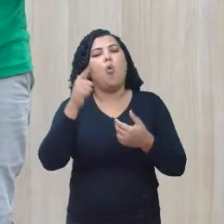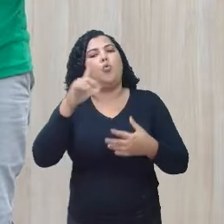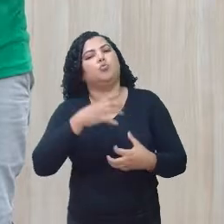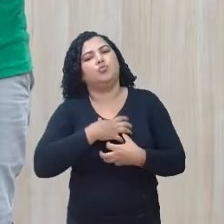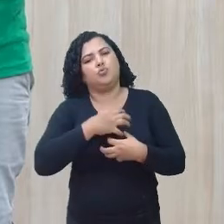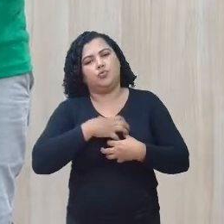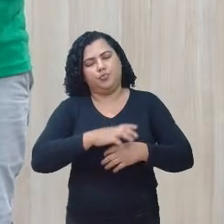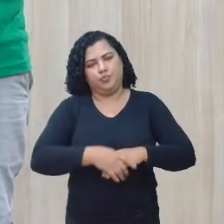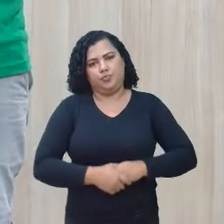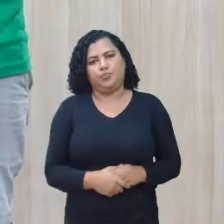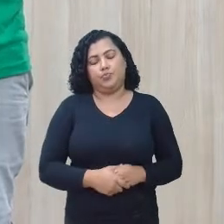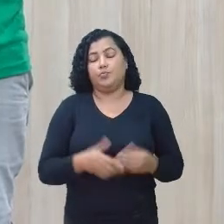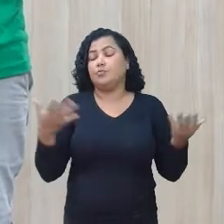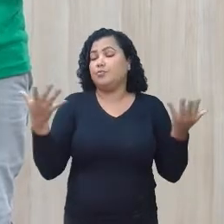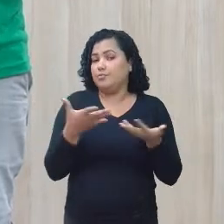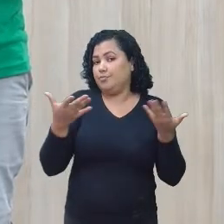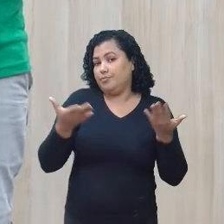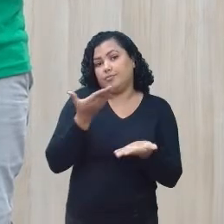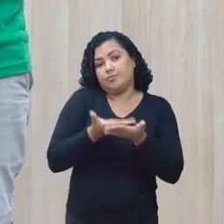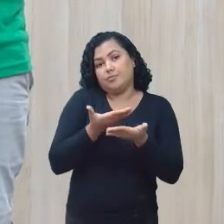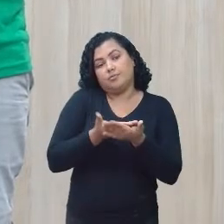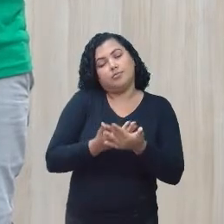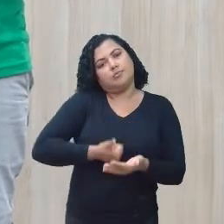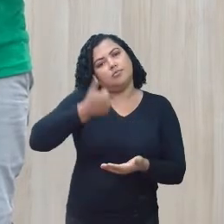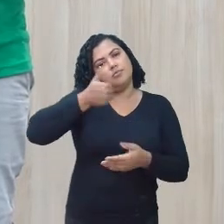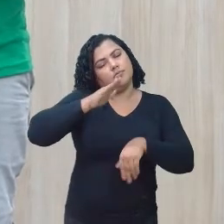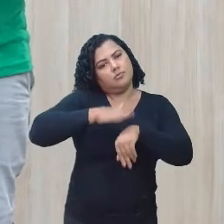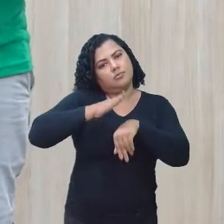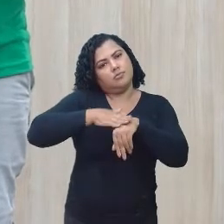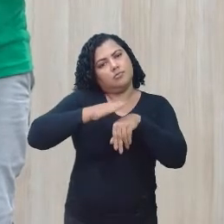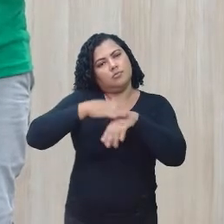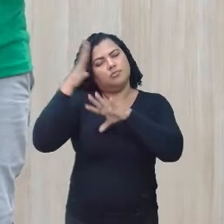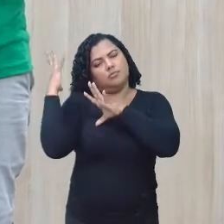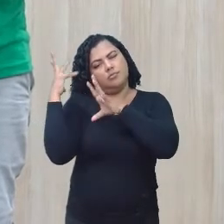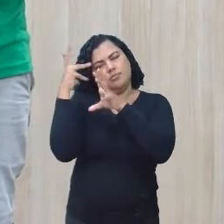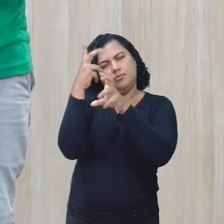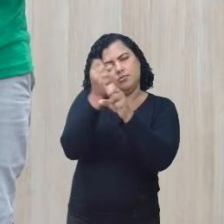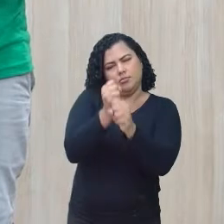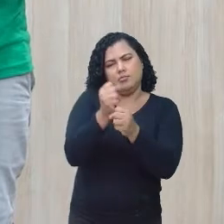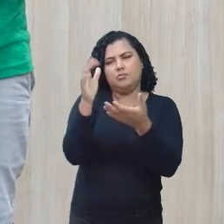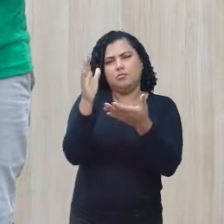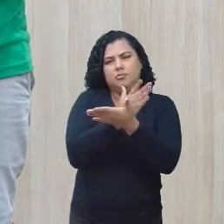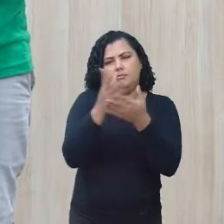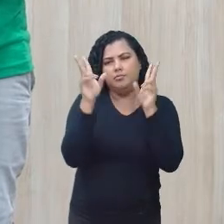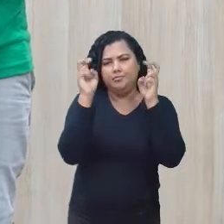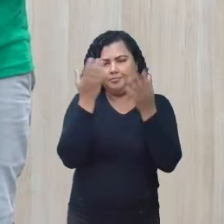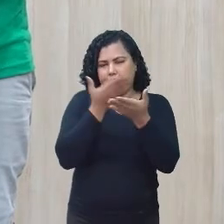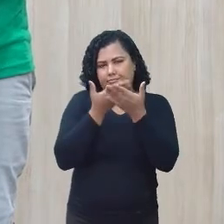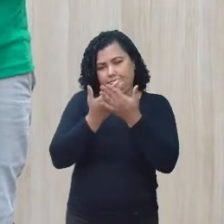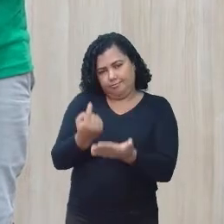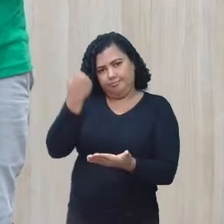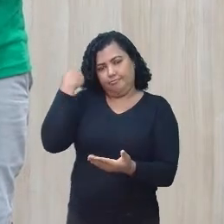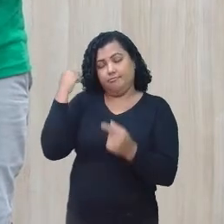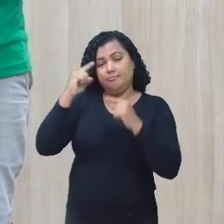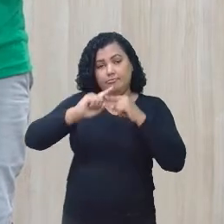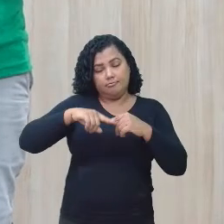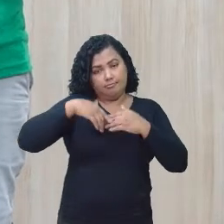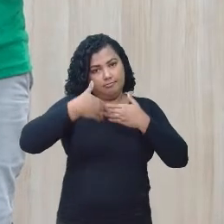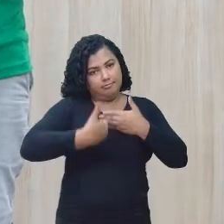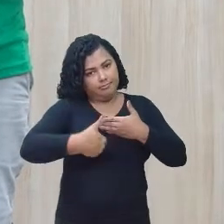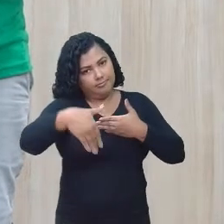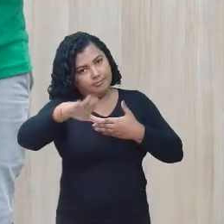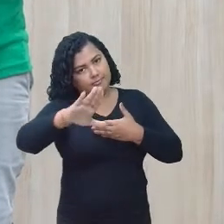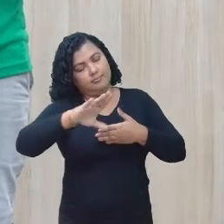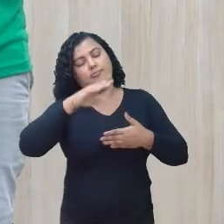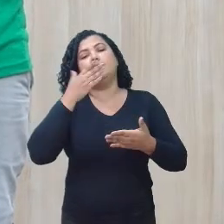forma. Hoje a gente vai, na primeira parte da aula, relembrar alguma dessas coisas e da metade para o final a gente